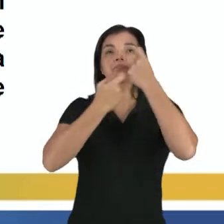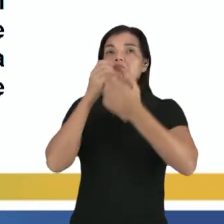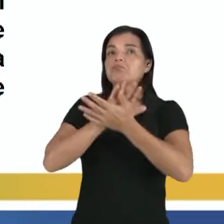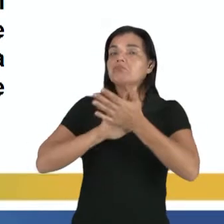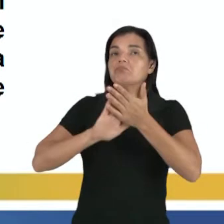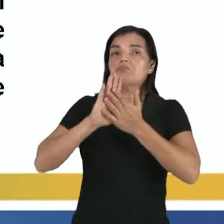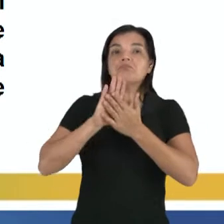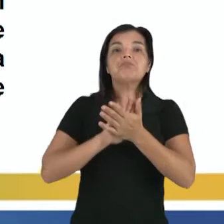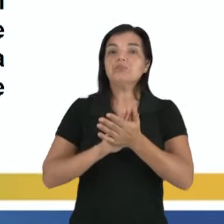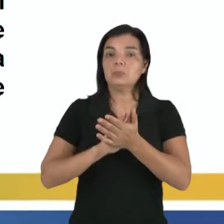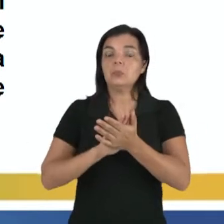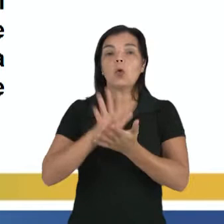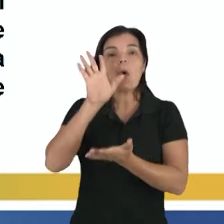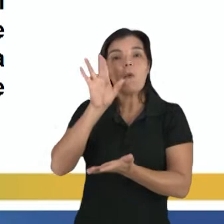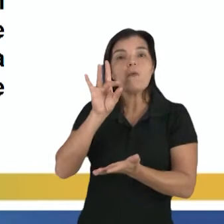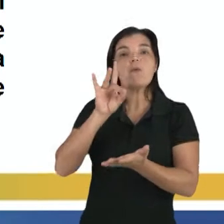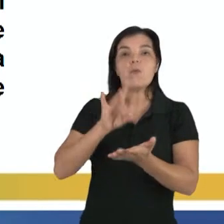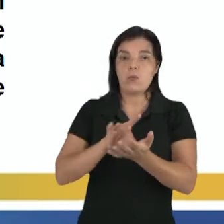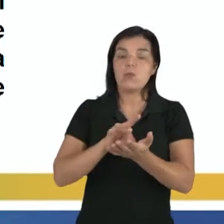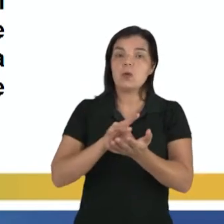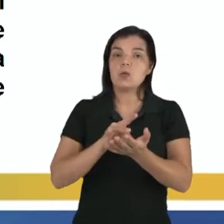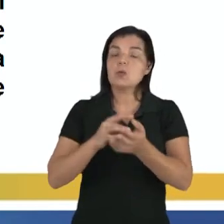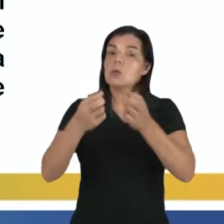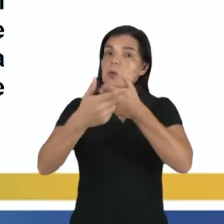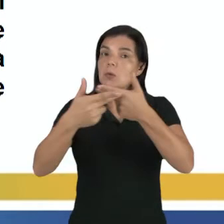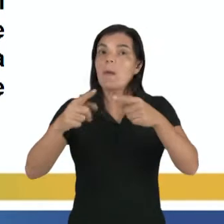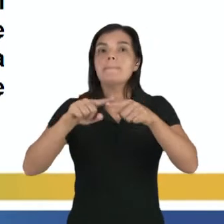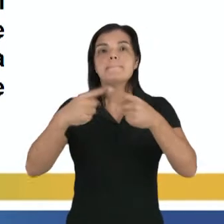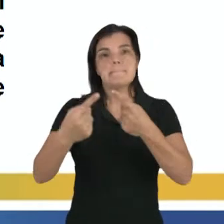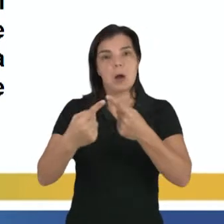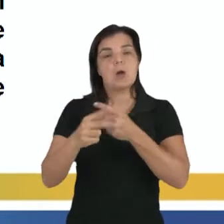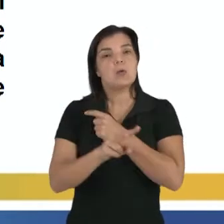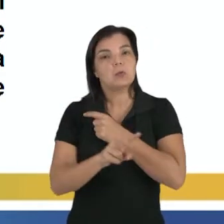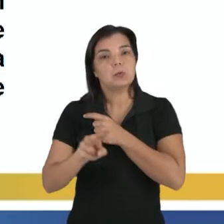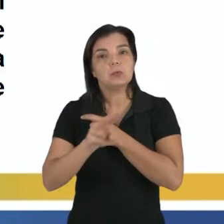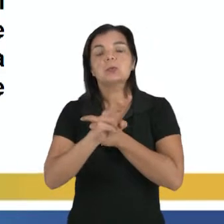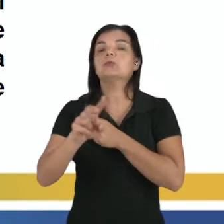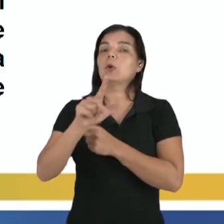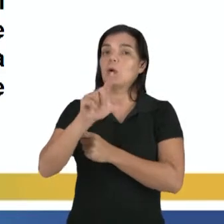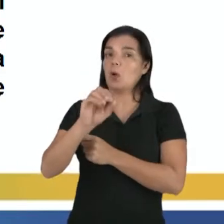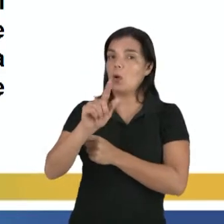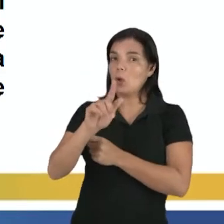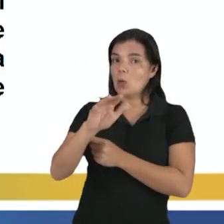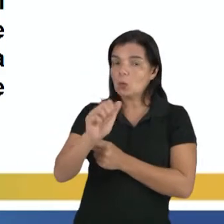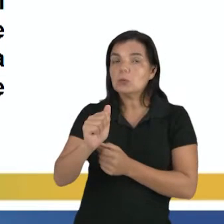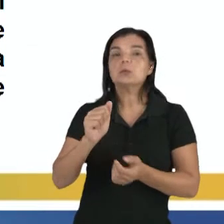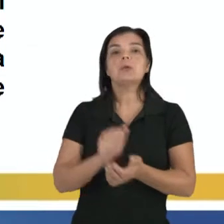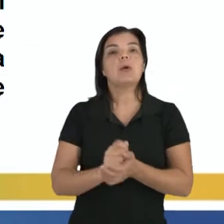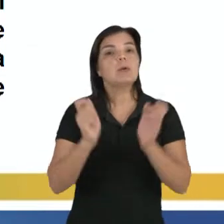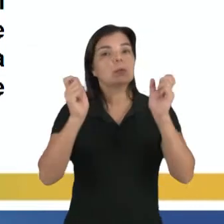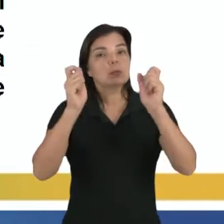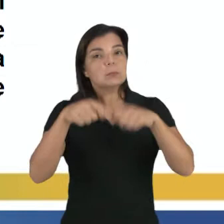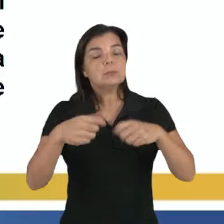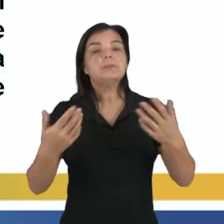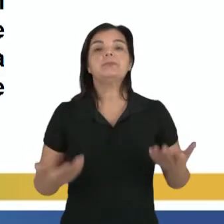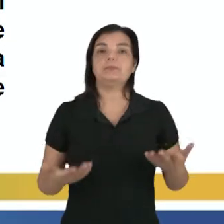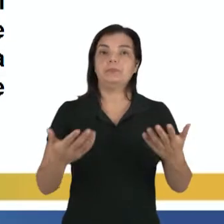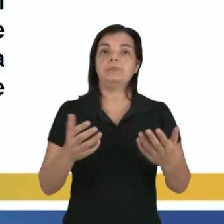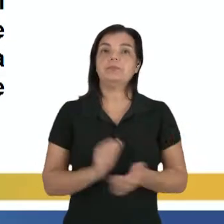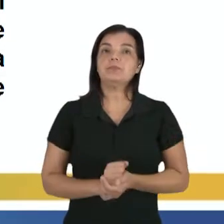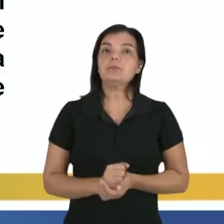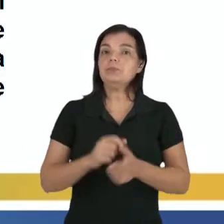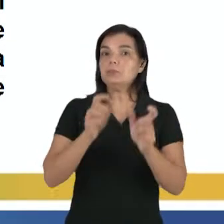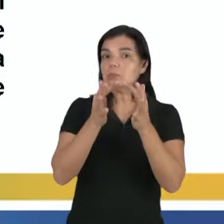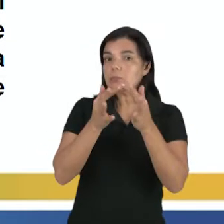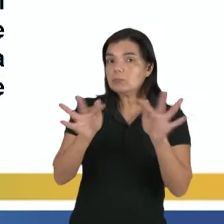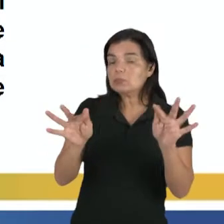com a veracidade dos enunciados, mas com a validade formal lógica, ou seja, com a possibilidade do sentido